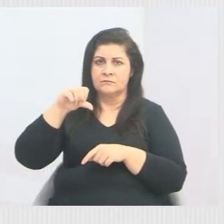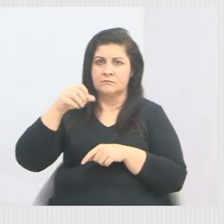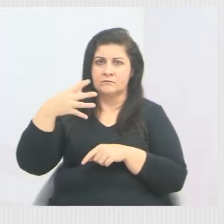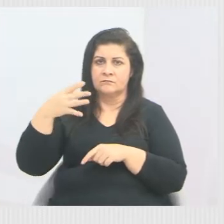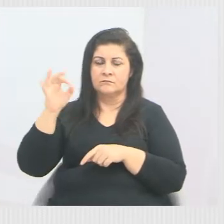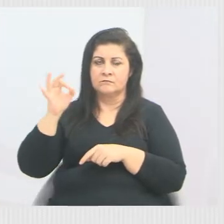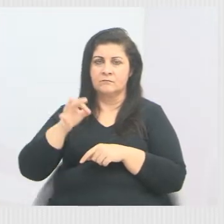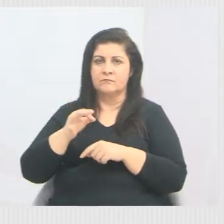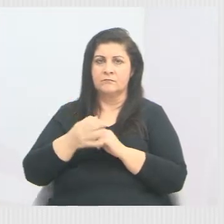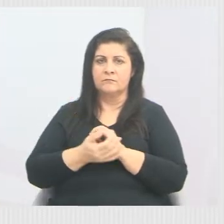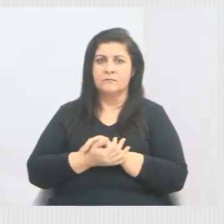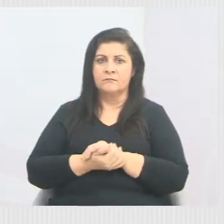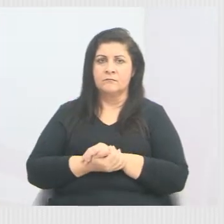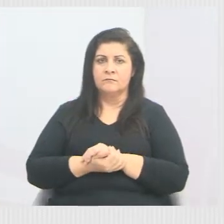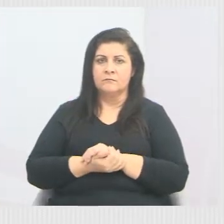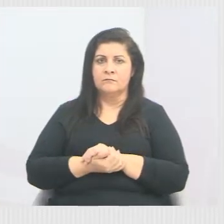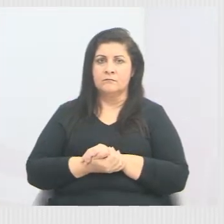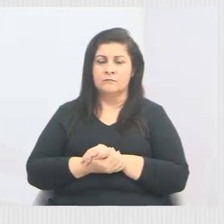21,94%.